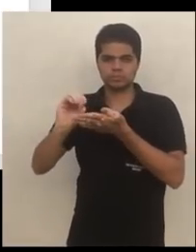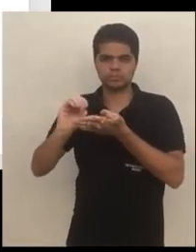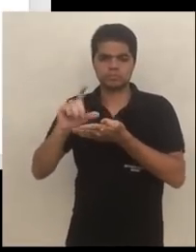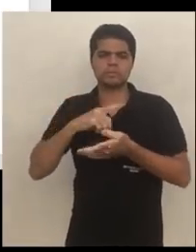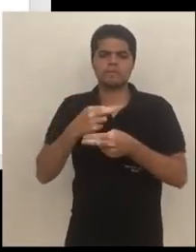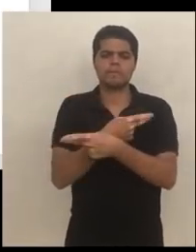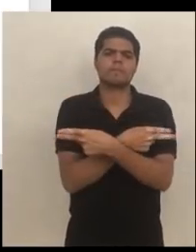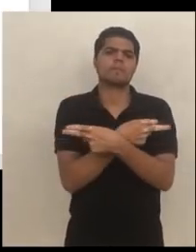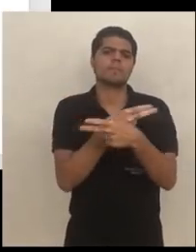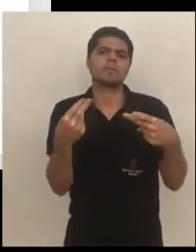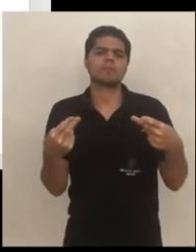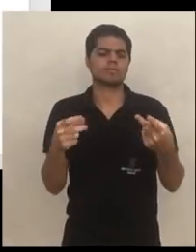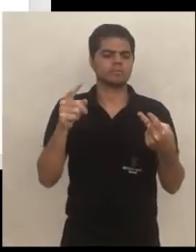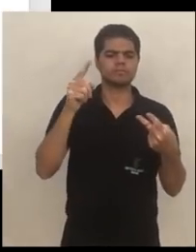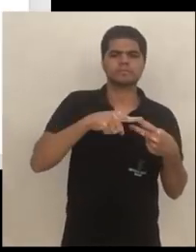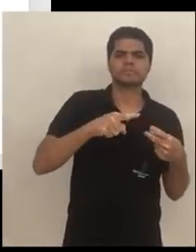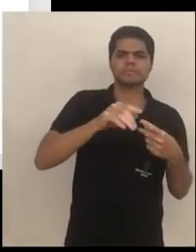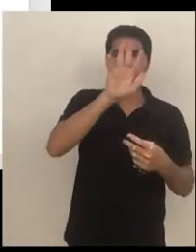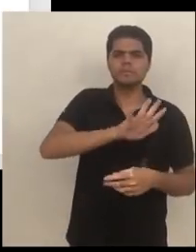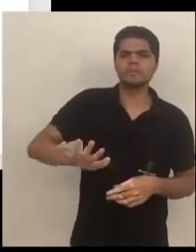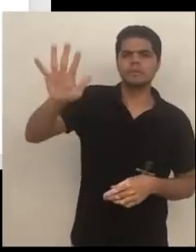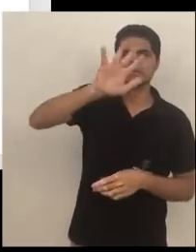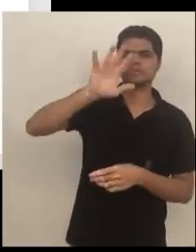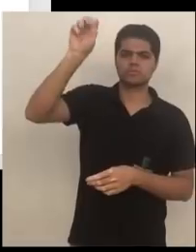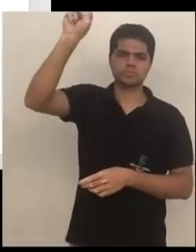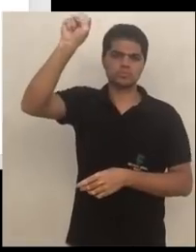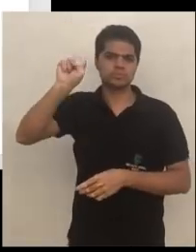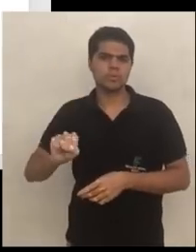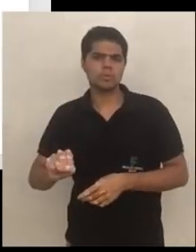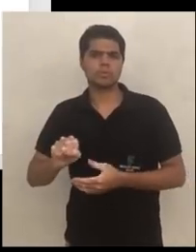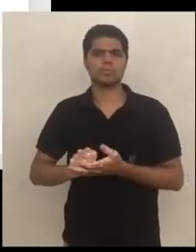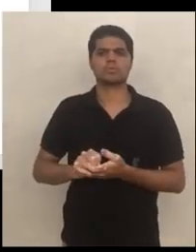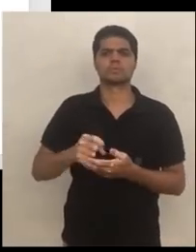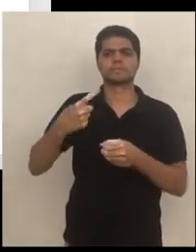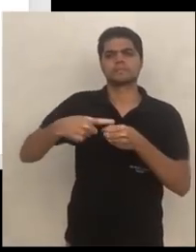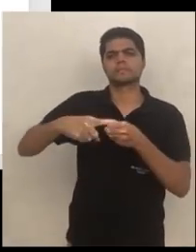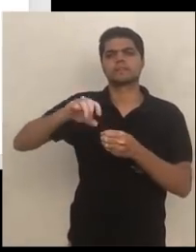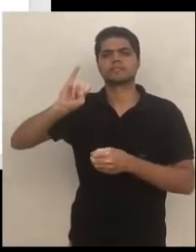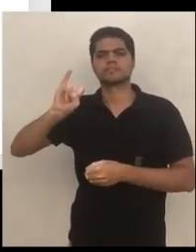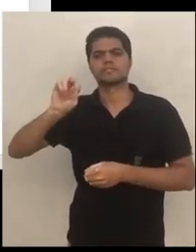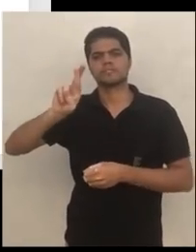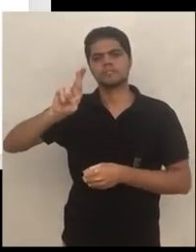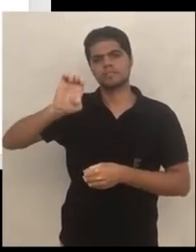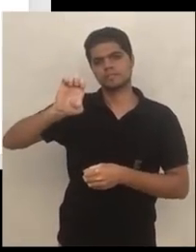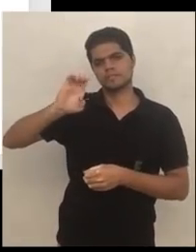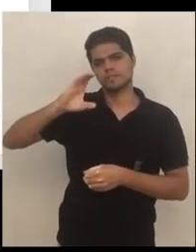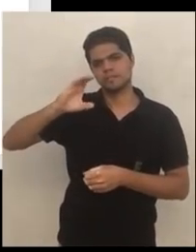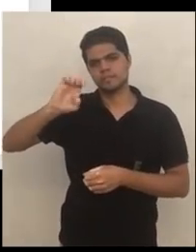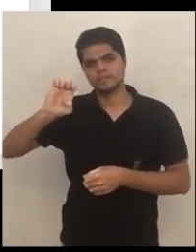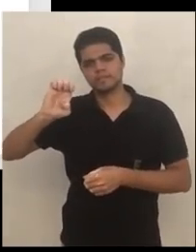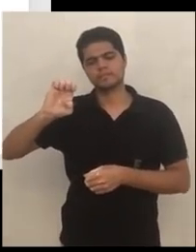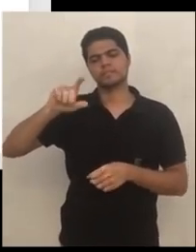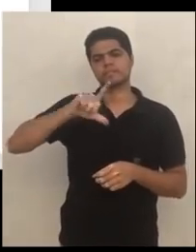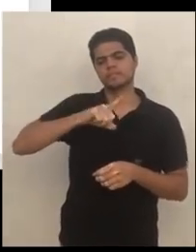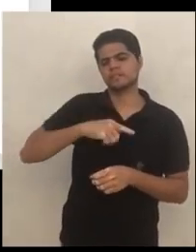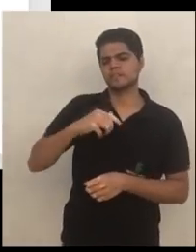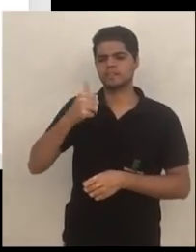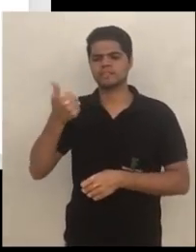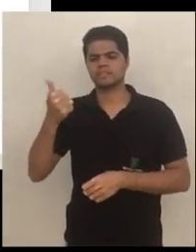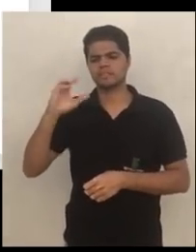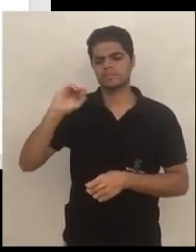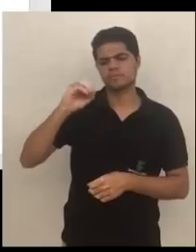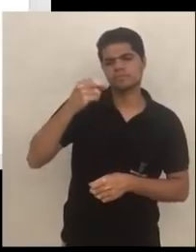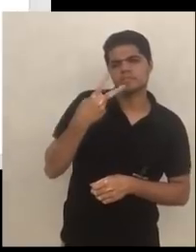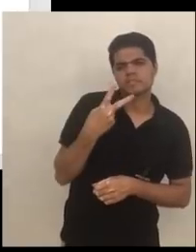distribuídos aqui no Baixo Sul, a maior quantidade aqui tem região de Irecê, Litoral Sul com 113 agricultores, Baixo Sul